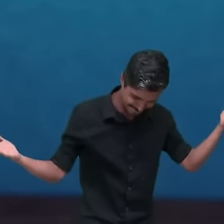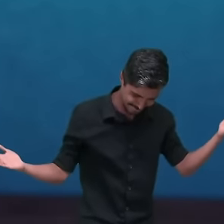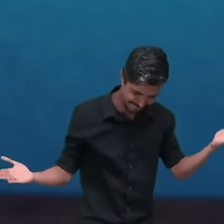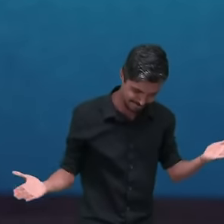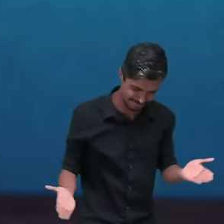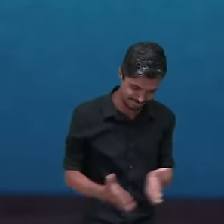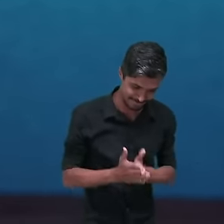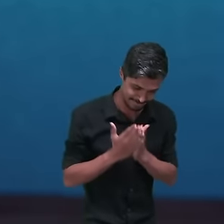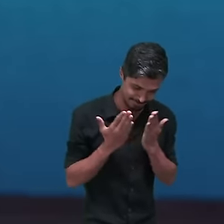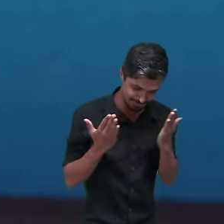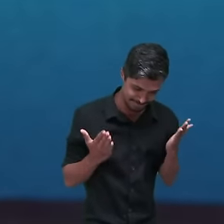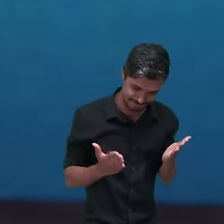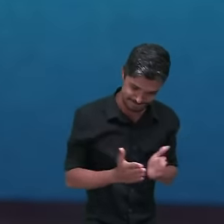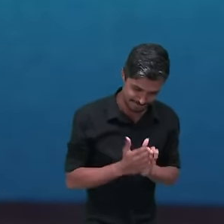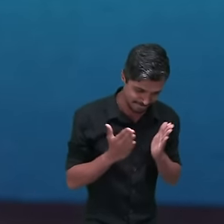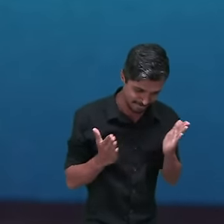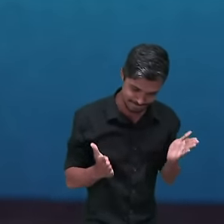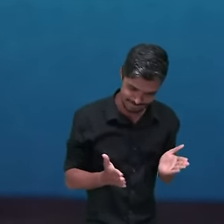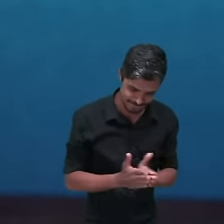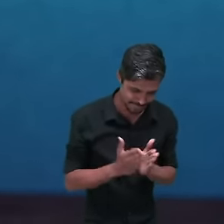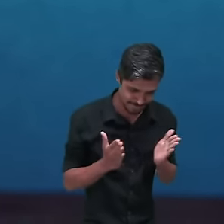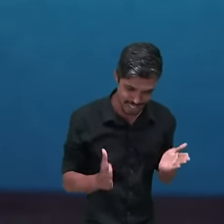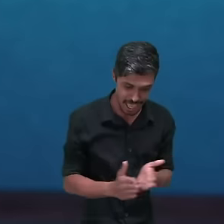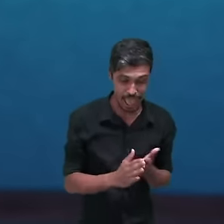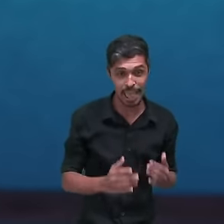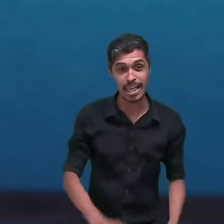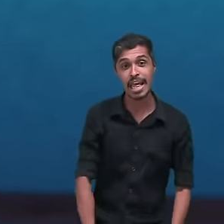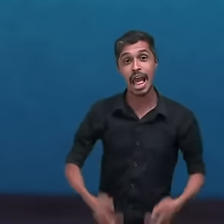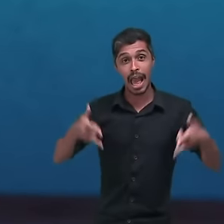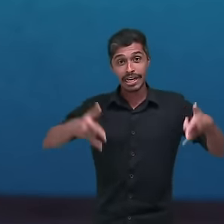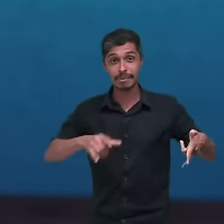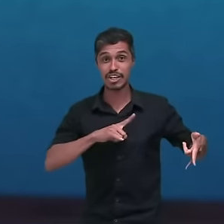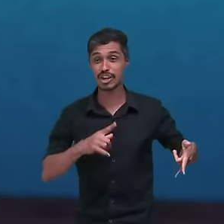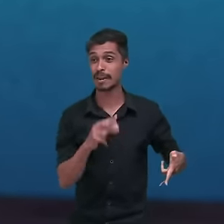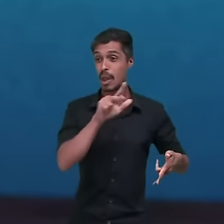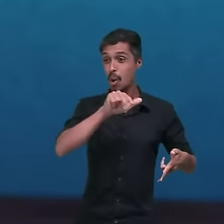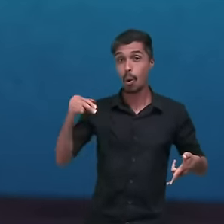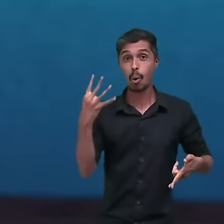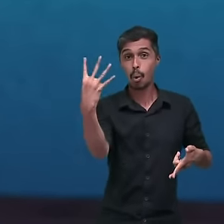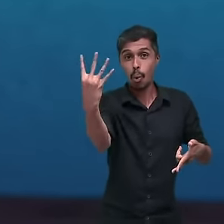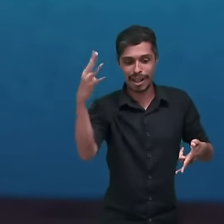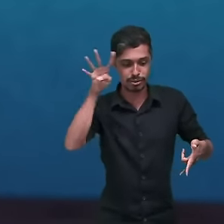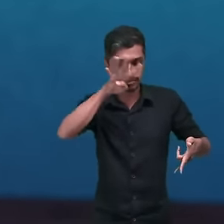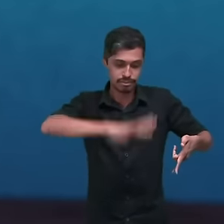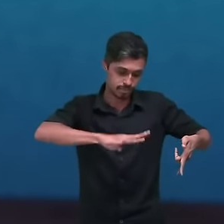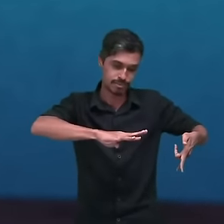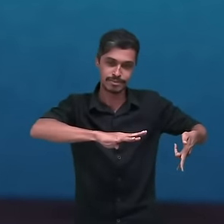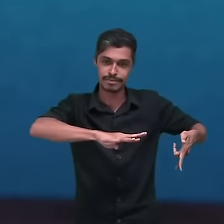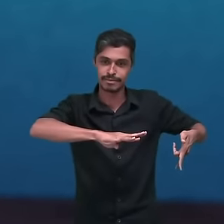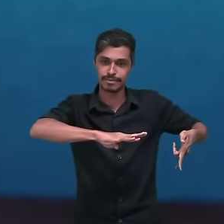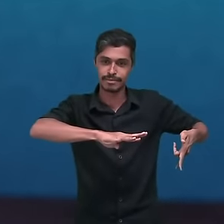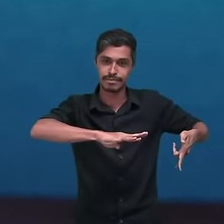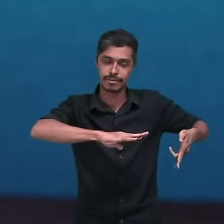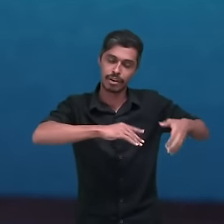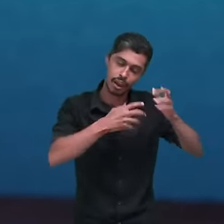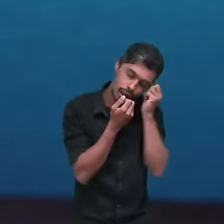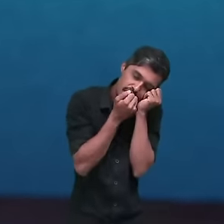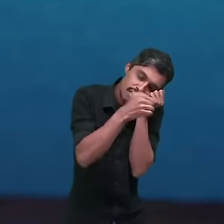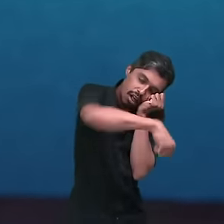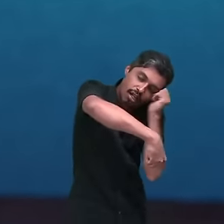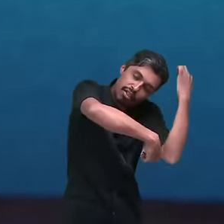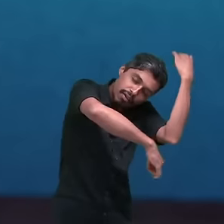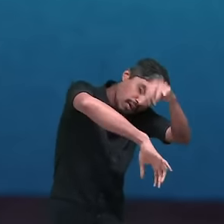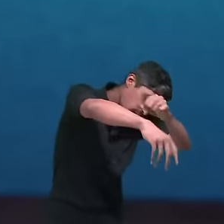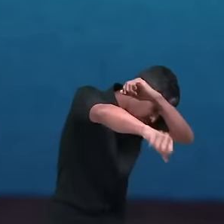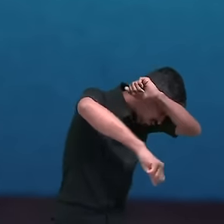Nós éramos tão pobres que deitávamos quatro irmãos numa cama de solteiro. Dormíamos tão apertados que sonhávamos a mesma